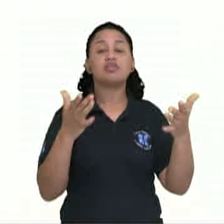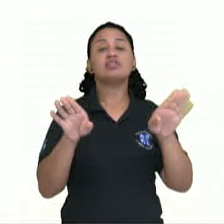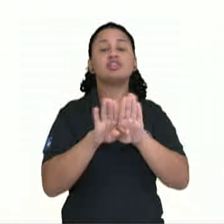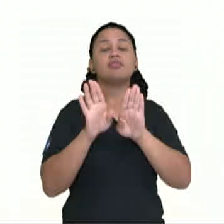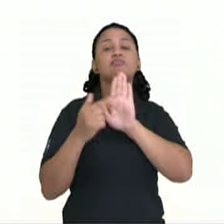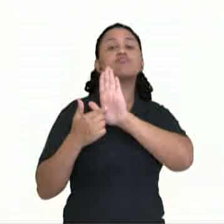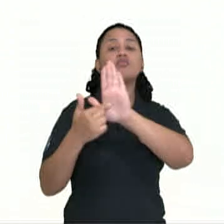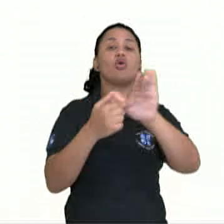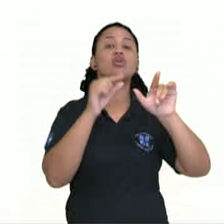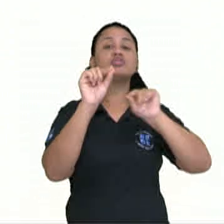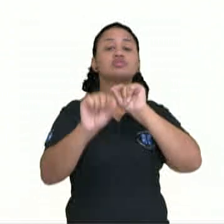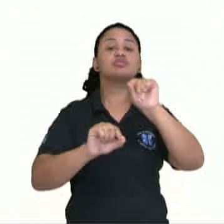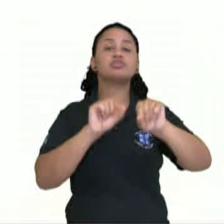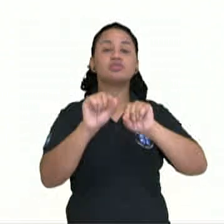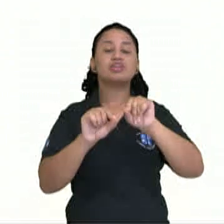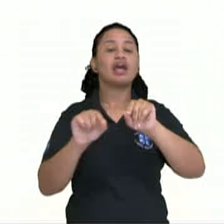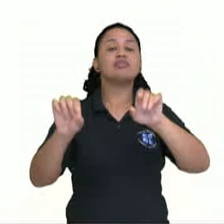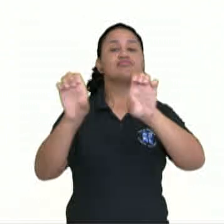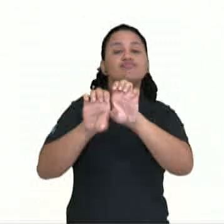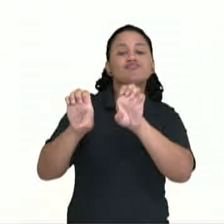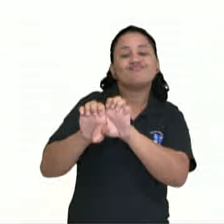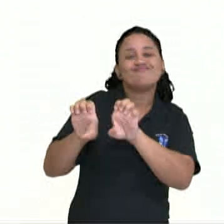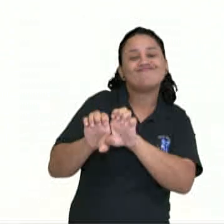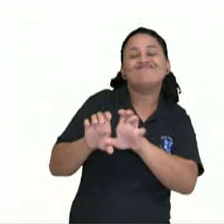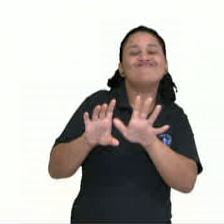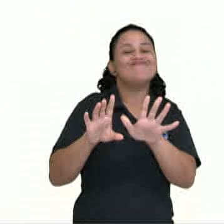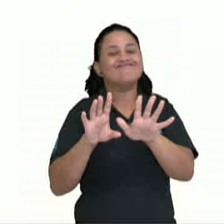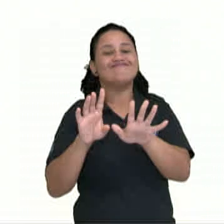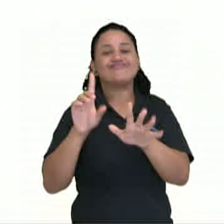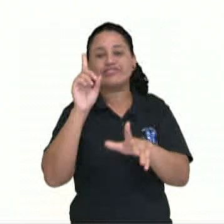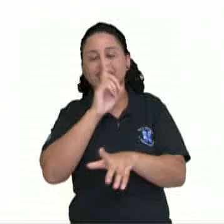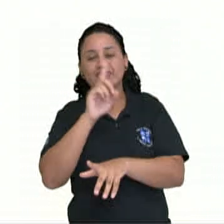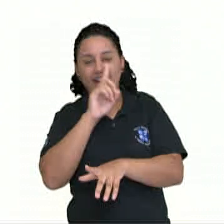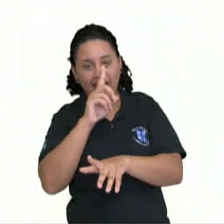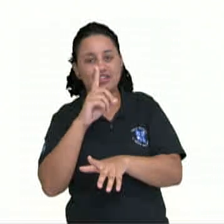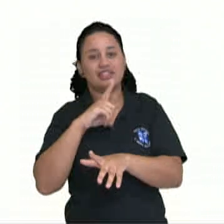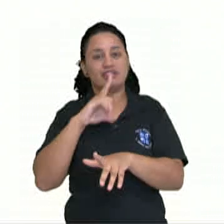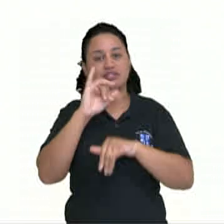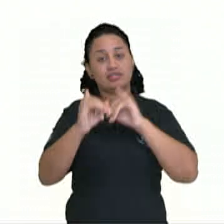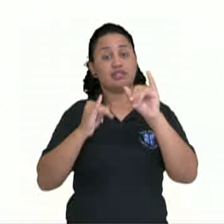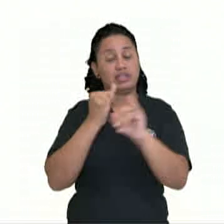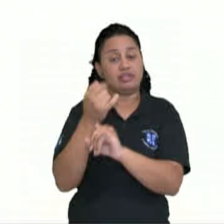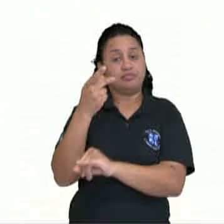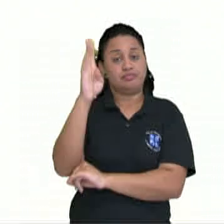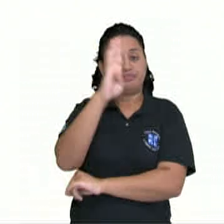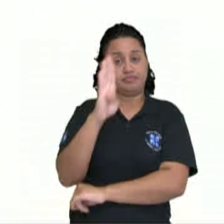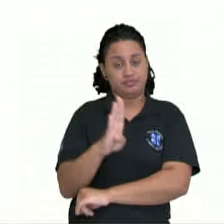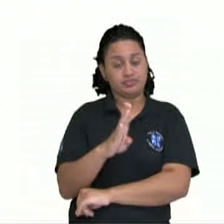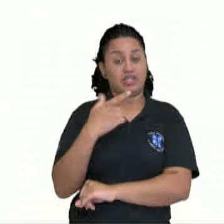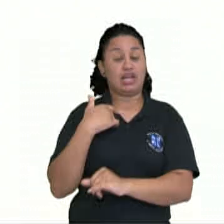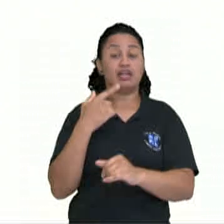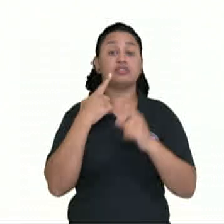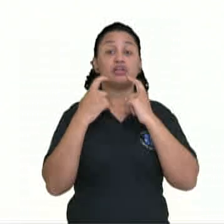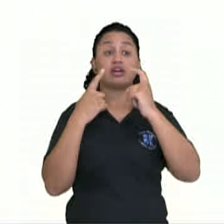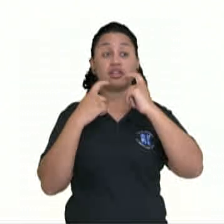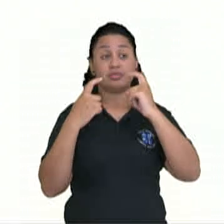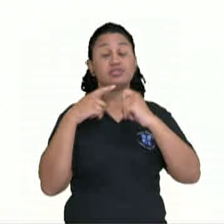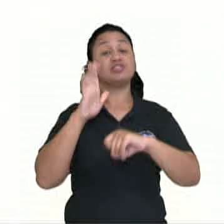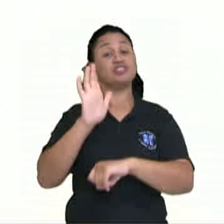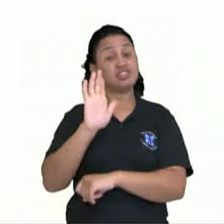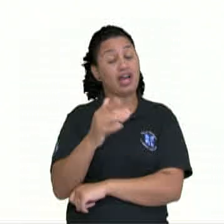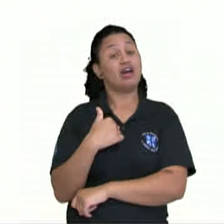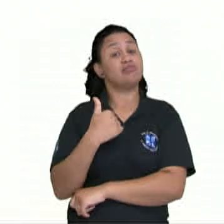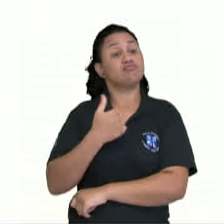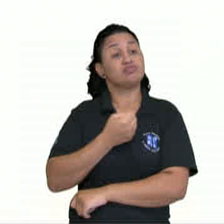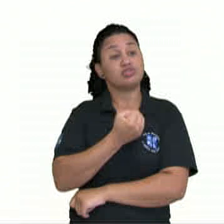reflete a falta de infraestrutura para serviços de internet no país. As reclamações já eram em grande